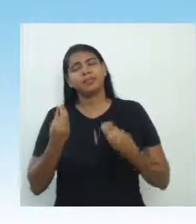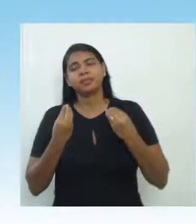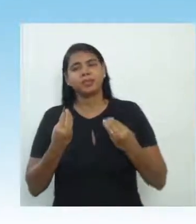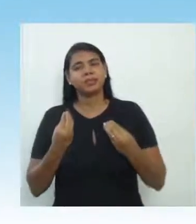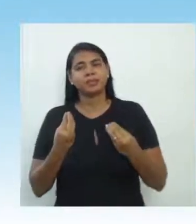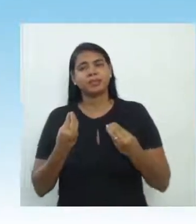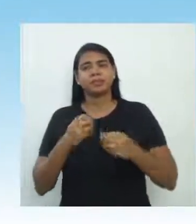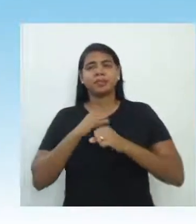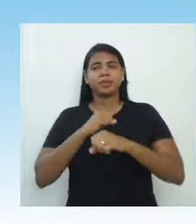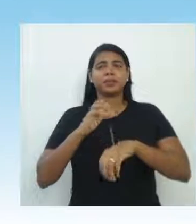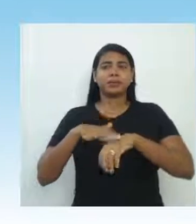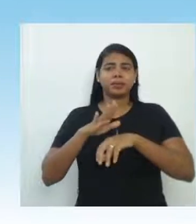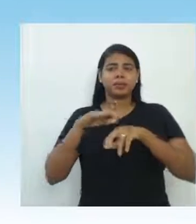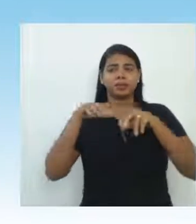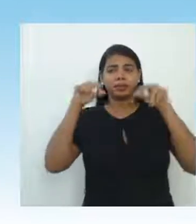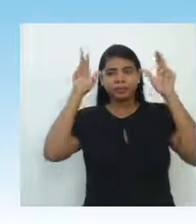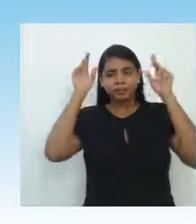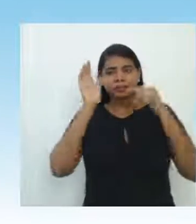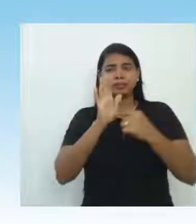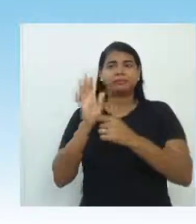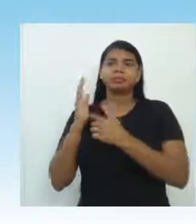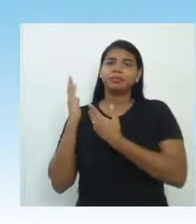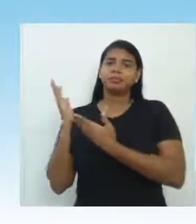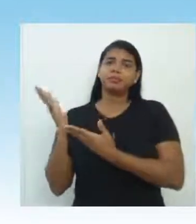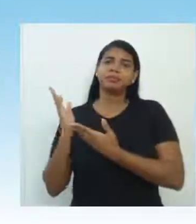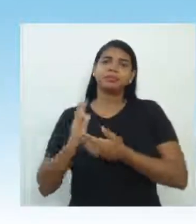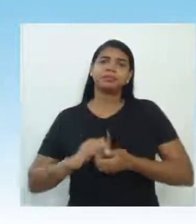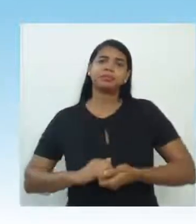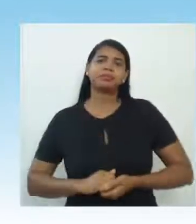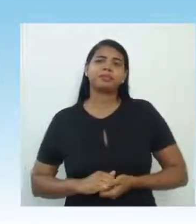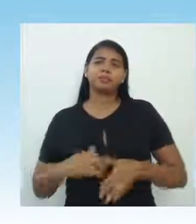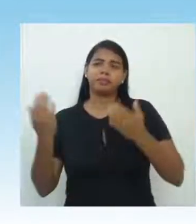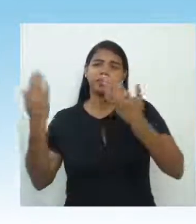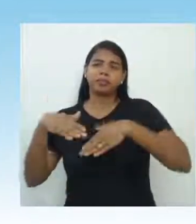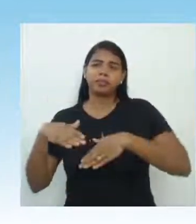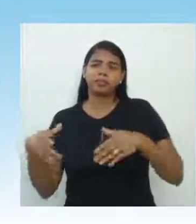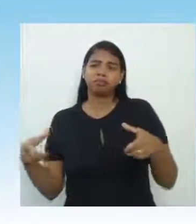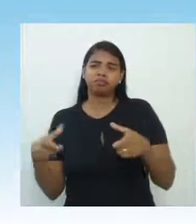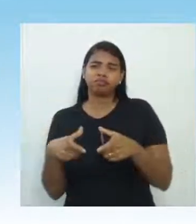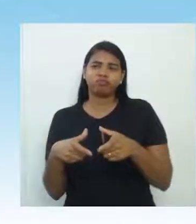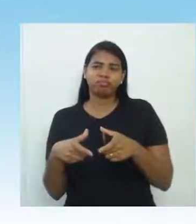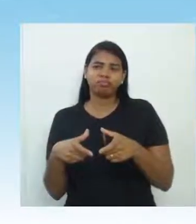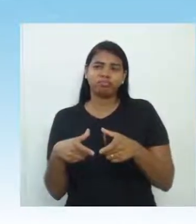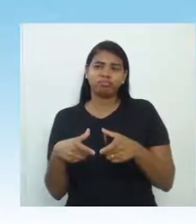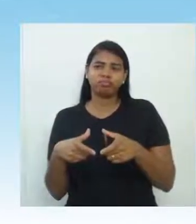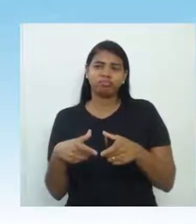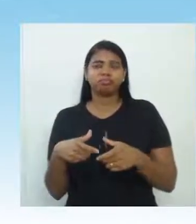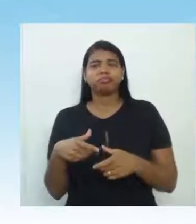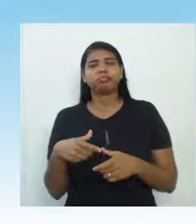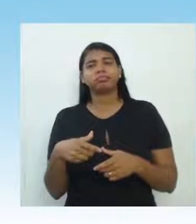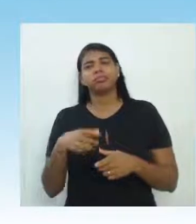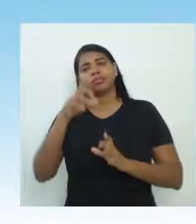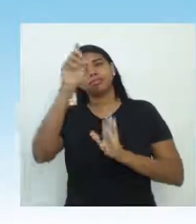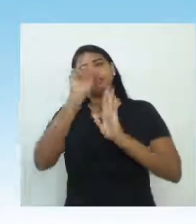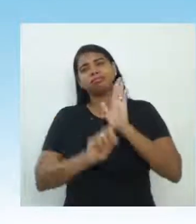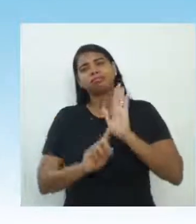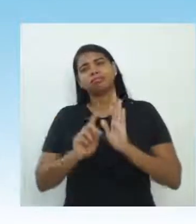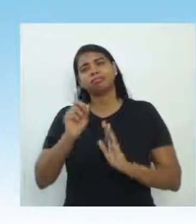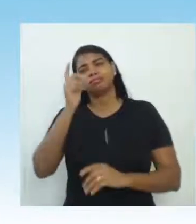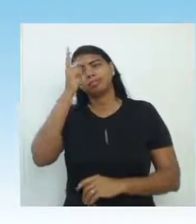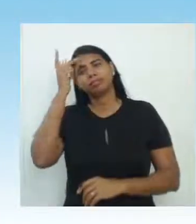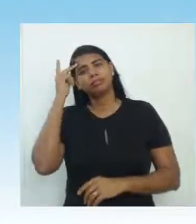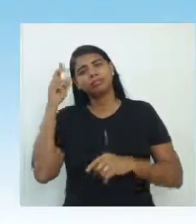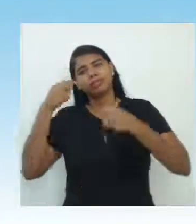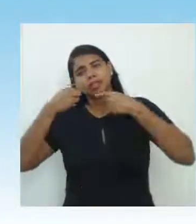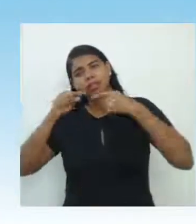essa discussão da equidade se traz, por exemplo, em concursos, tem as minorias, as pessoas com deficiência, certo? Aí questionam.